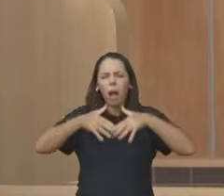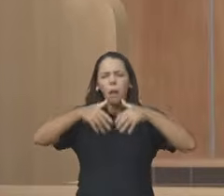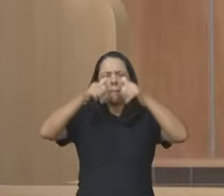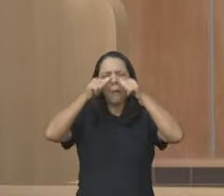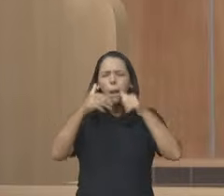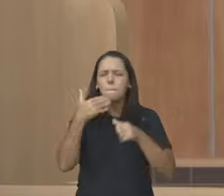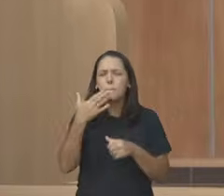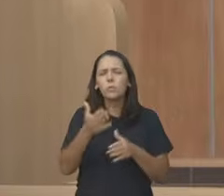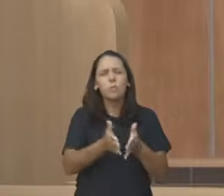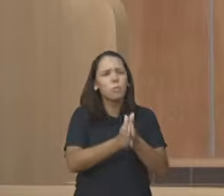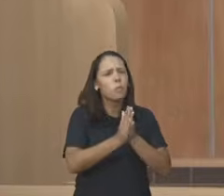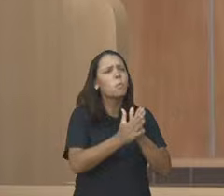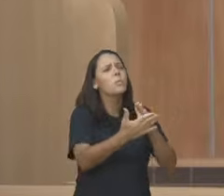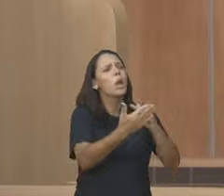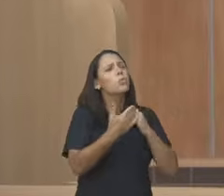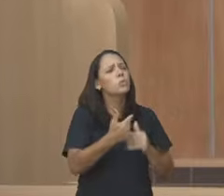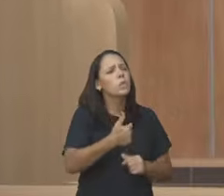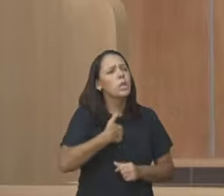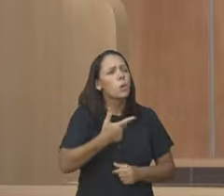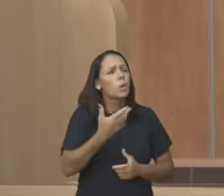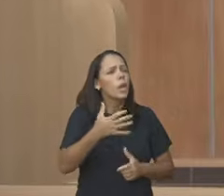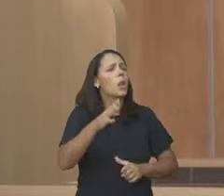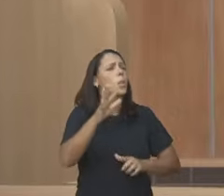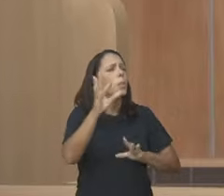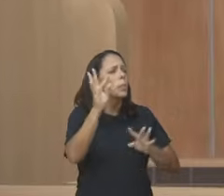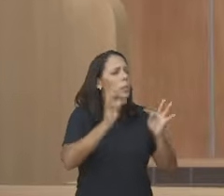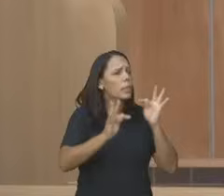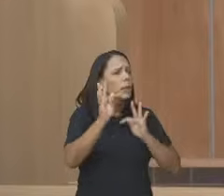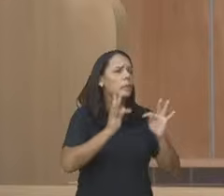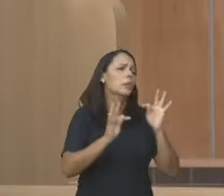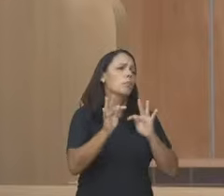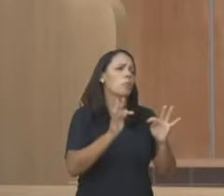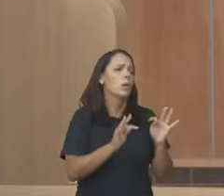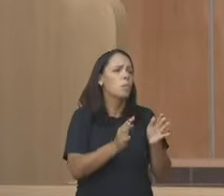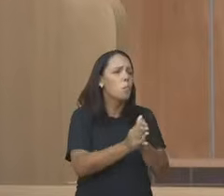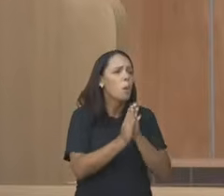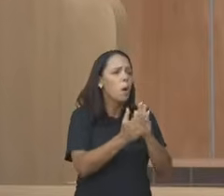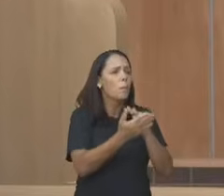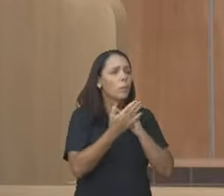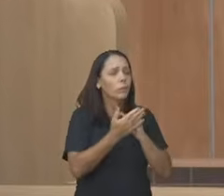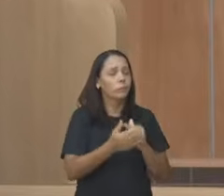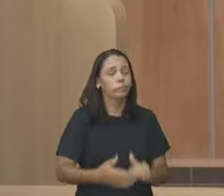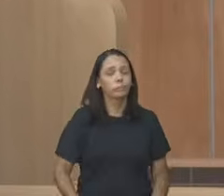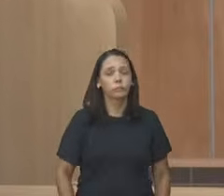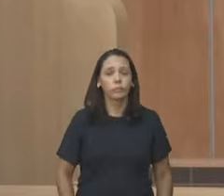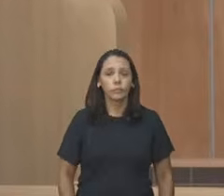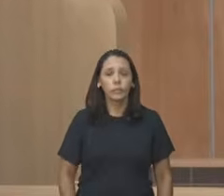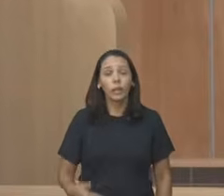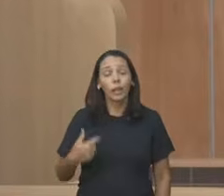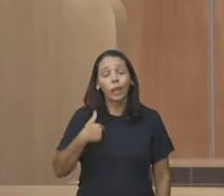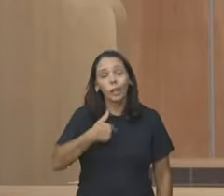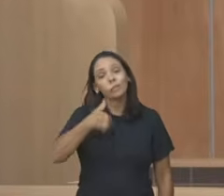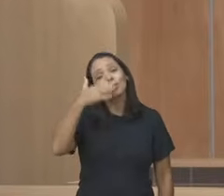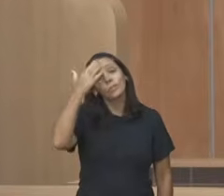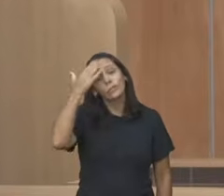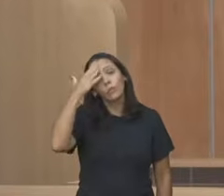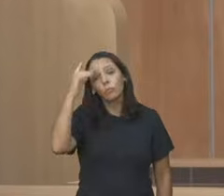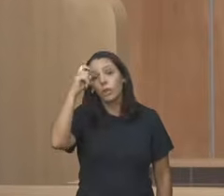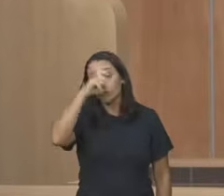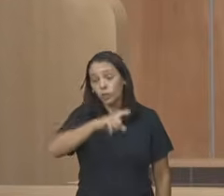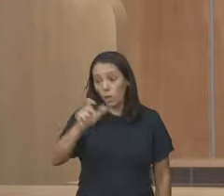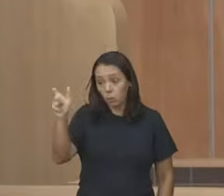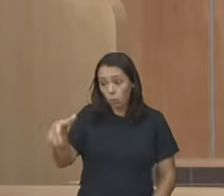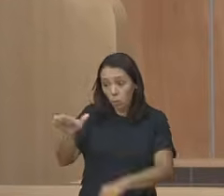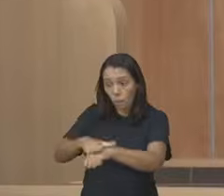que ele queria se tratar, e todos nós sabemos, gente, que é muito difícil, você sabe, a pessoa chegar procurando ajuda, às